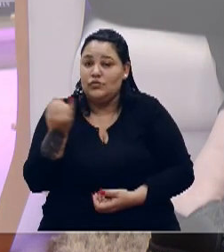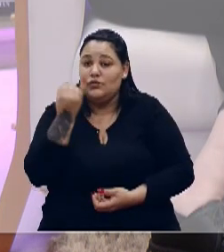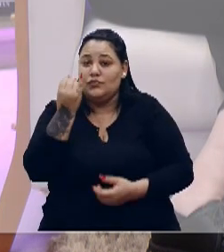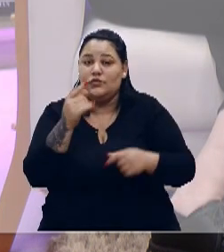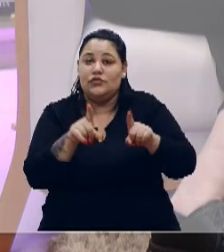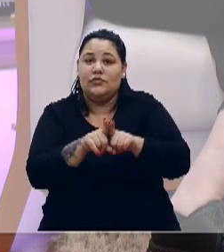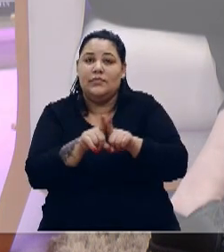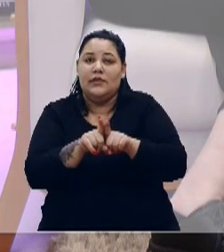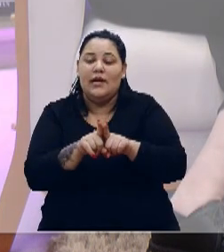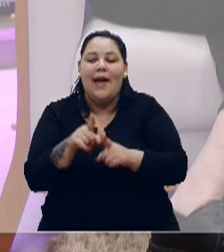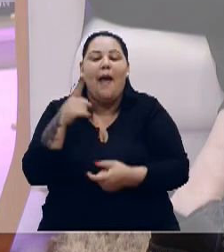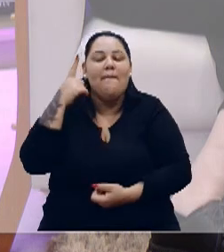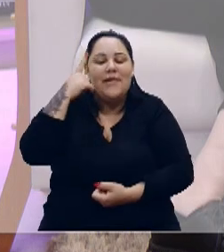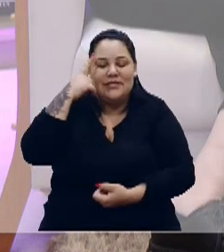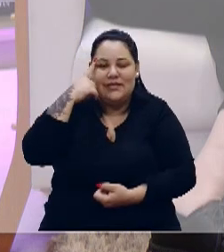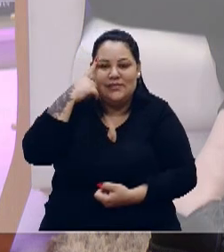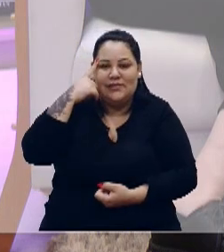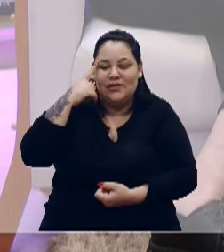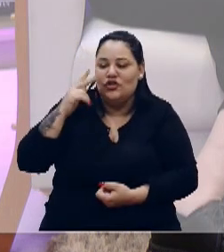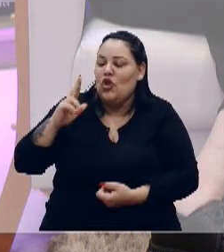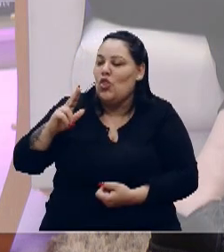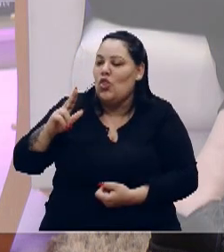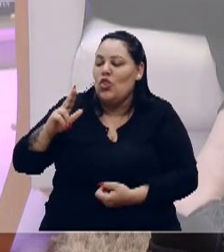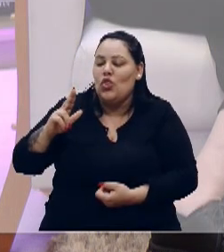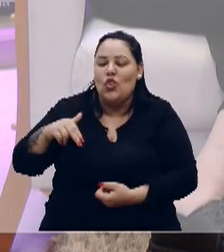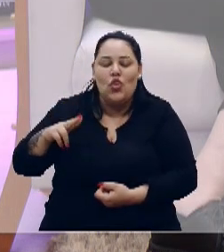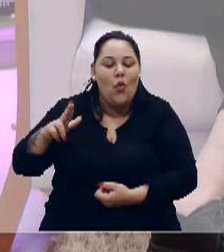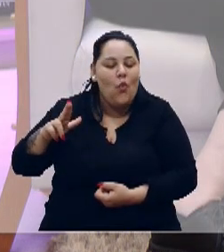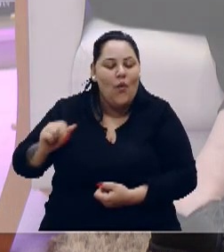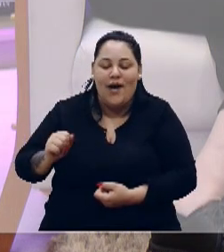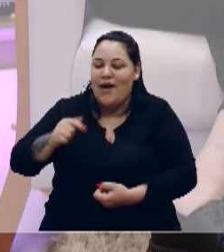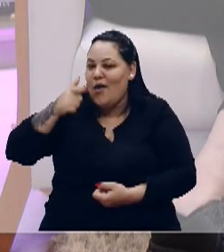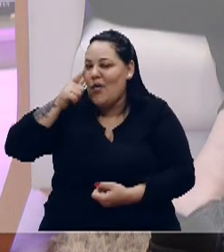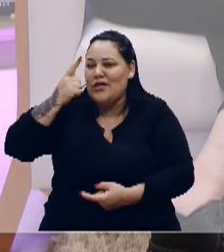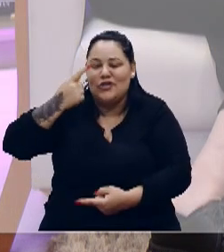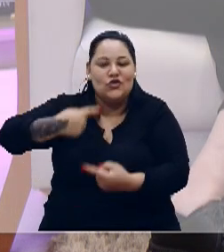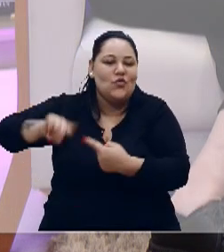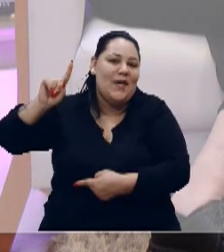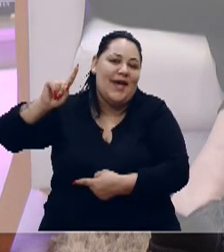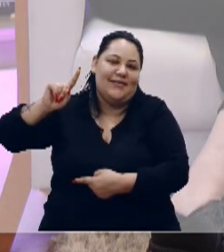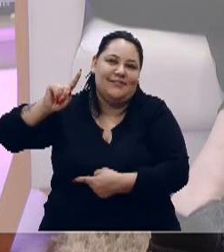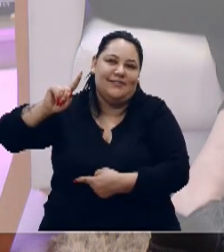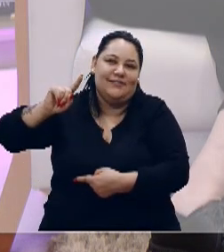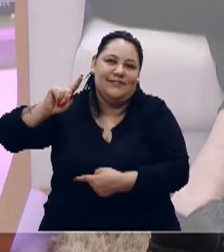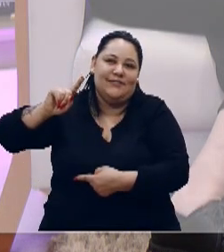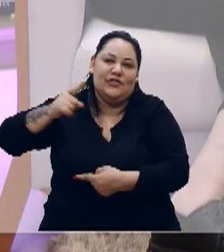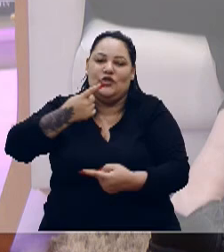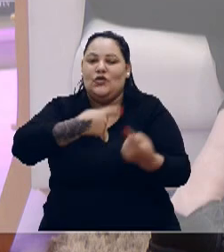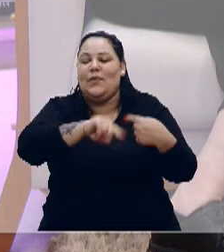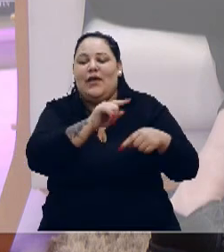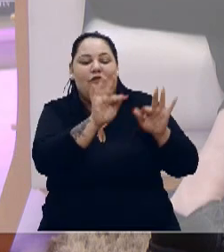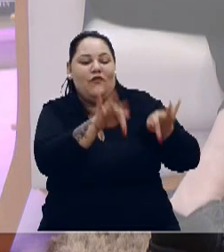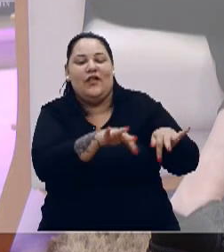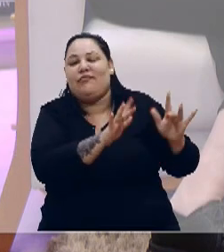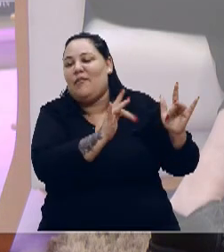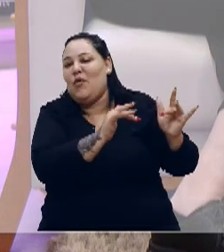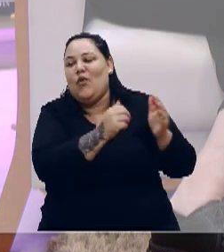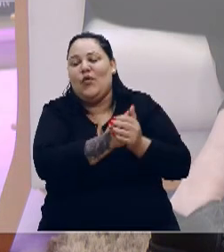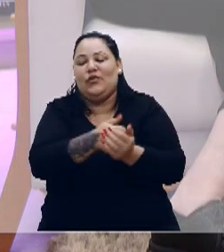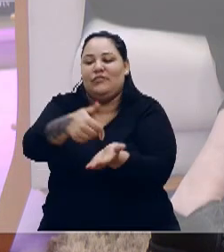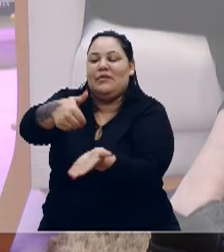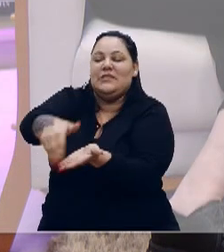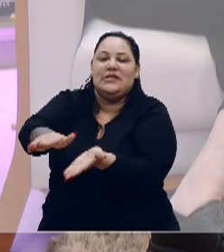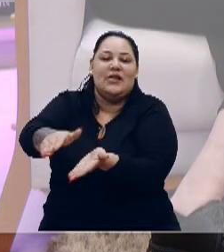pensar que a gente nunca vai superar. Não é uma coisa, a gente supera um término, a gente supera uma demissão, a